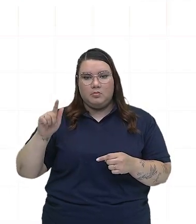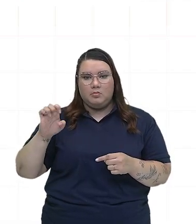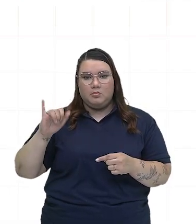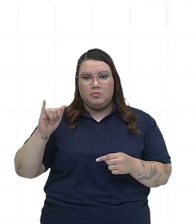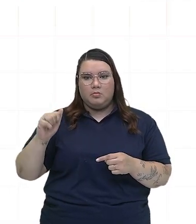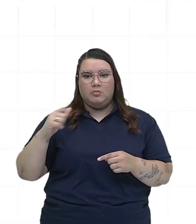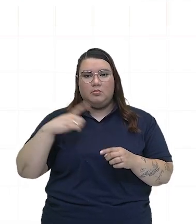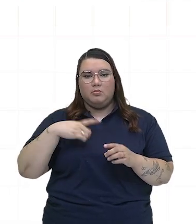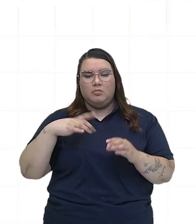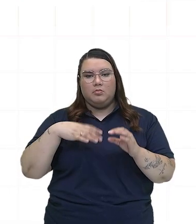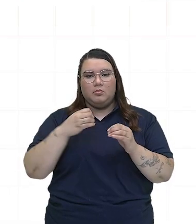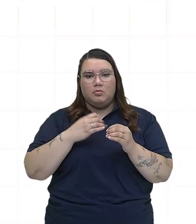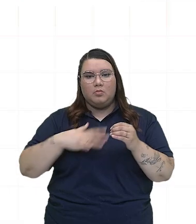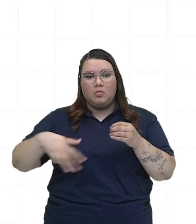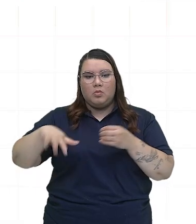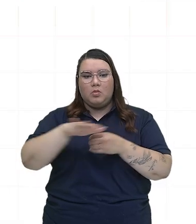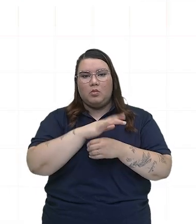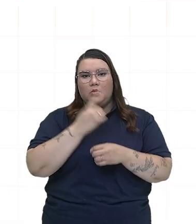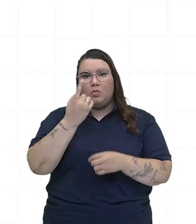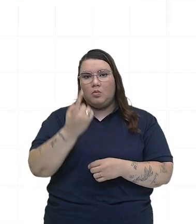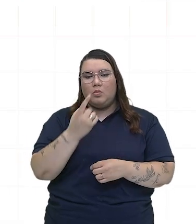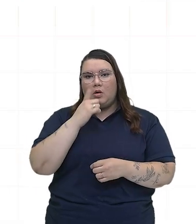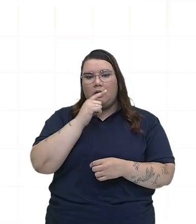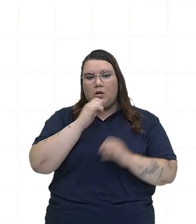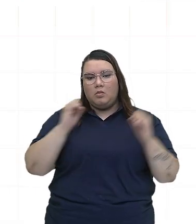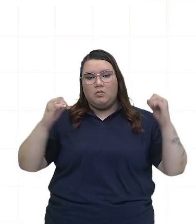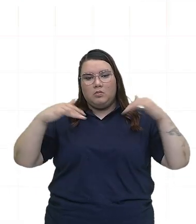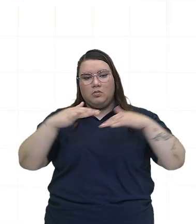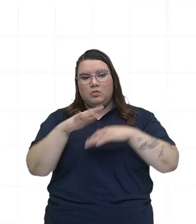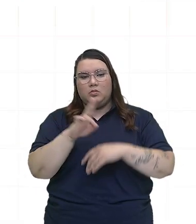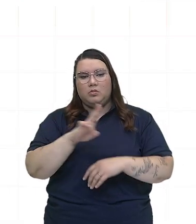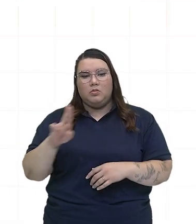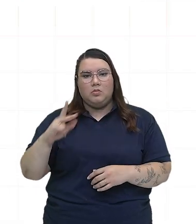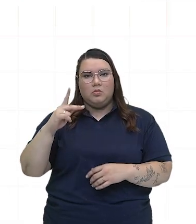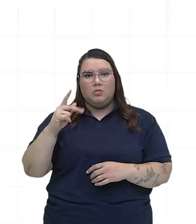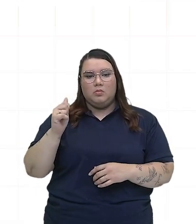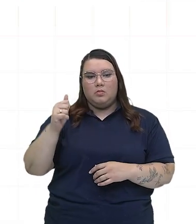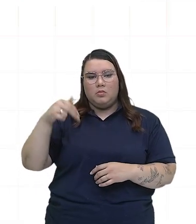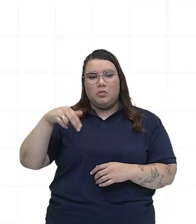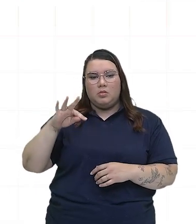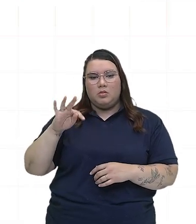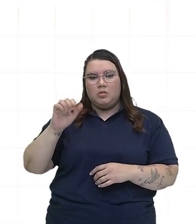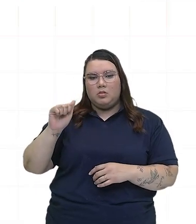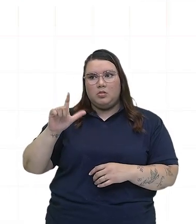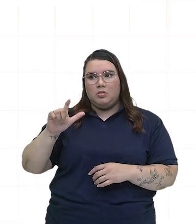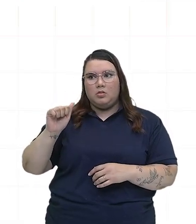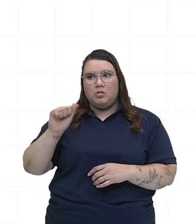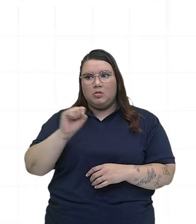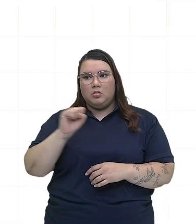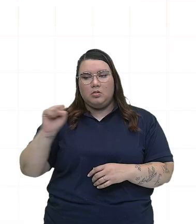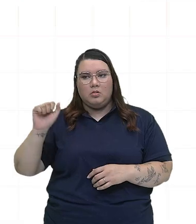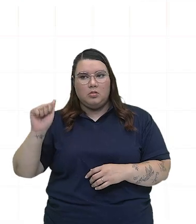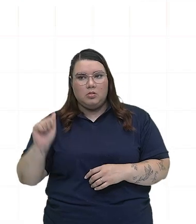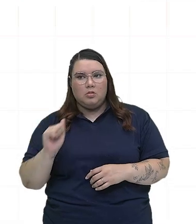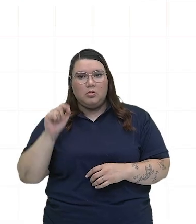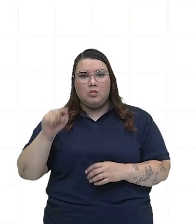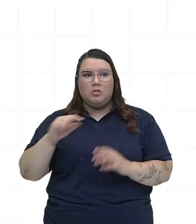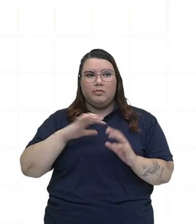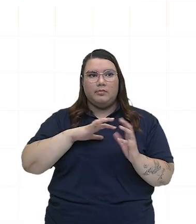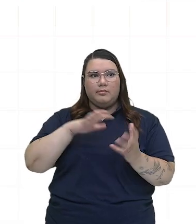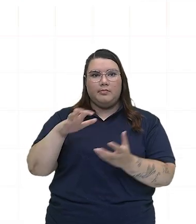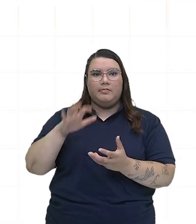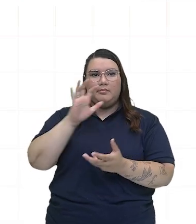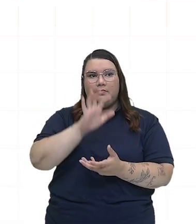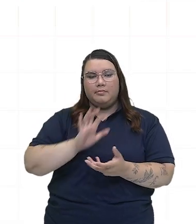era rodeada por um único oceano que ele chamou de Pantalassa. Esse continente